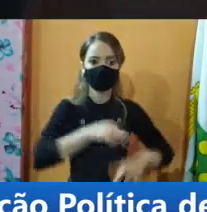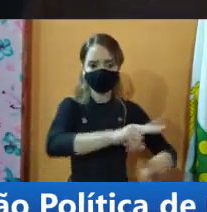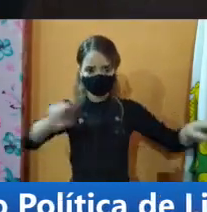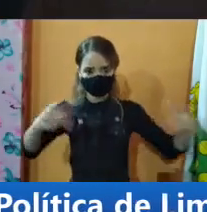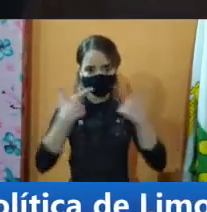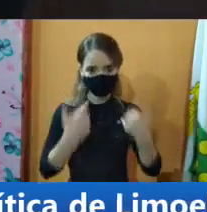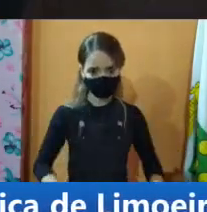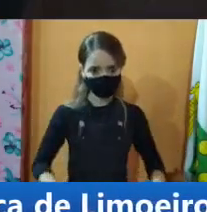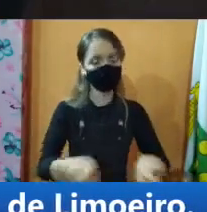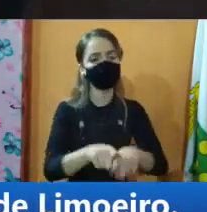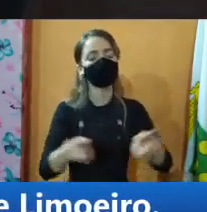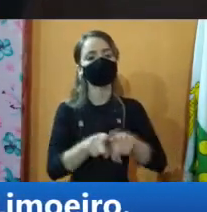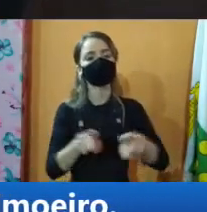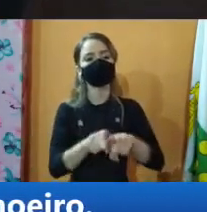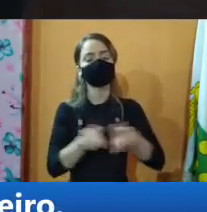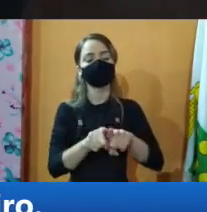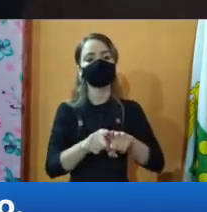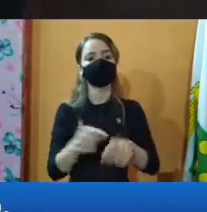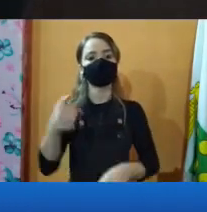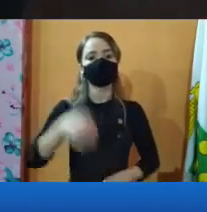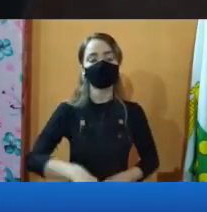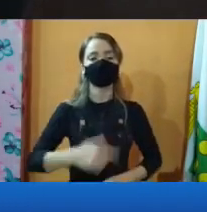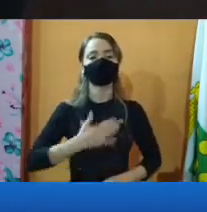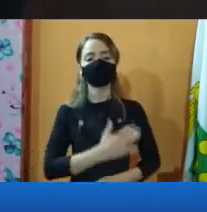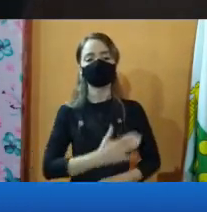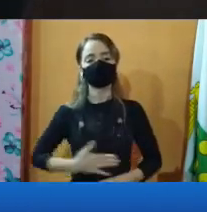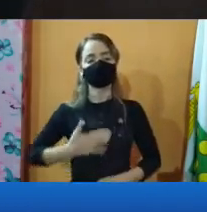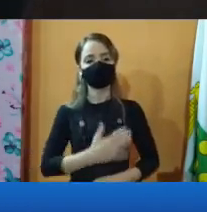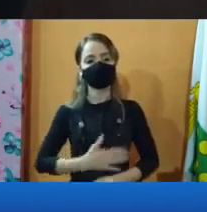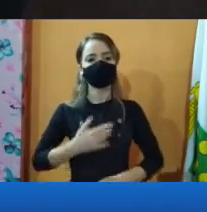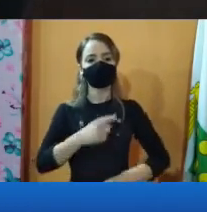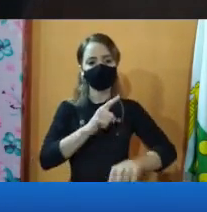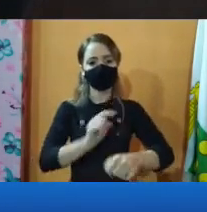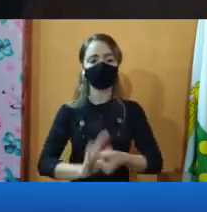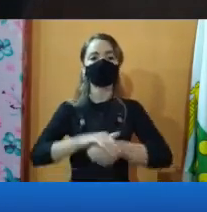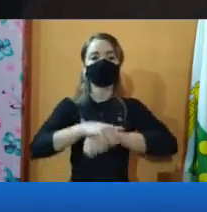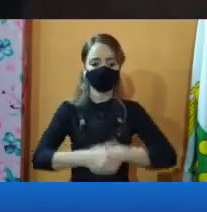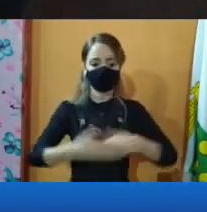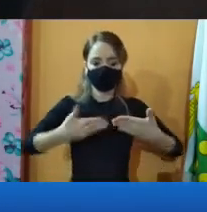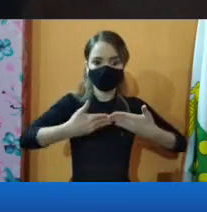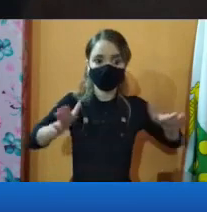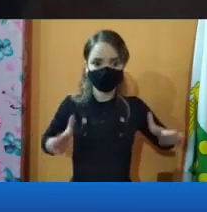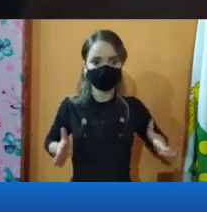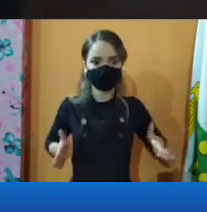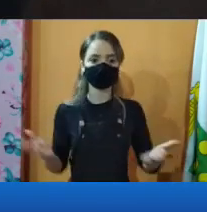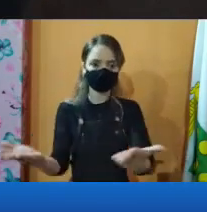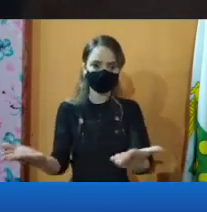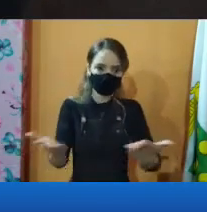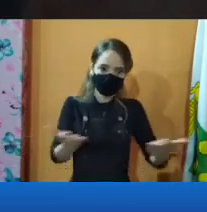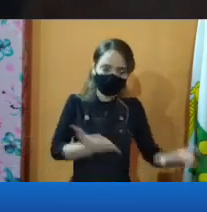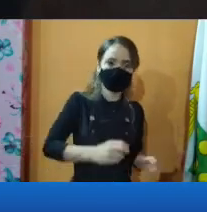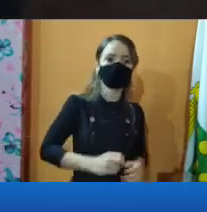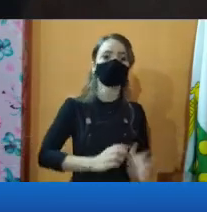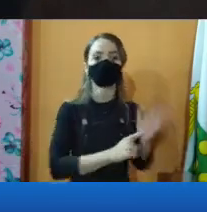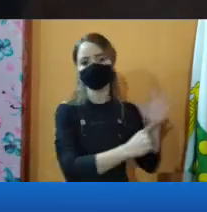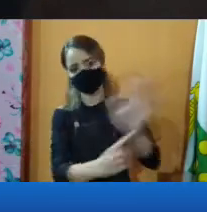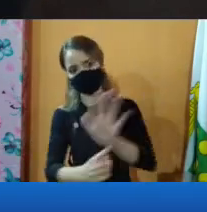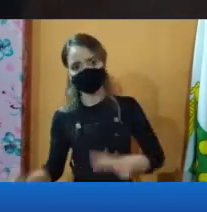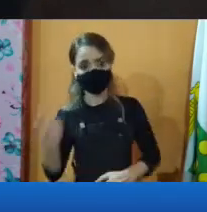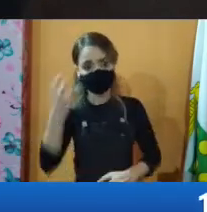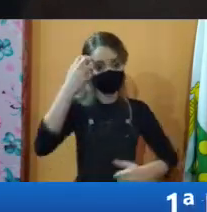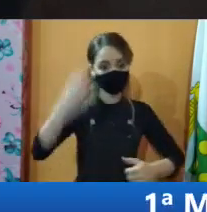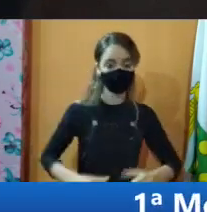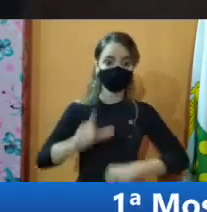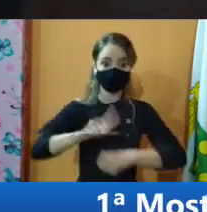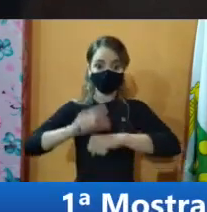também. Então, é aqui que estamos generosamente nesta noite, com as portas abertas para acolher toda a mostra cultural. Limoeiro é uma